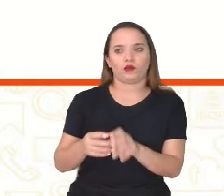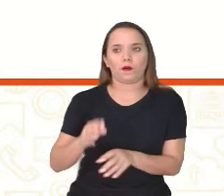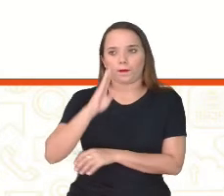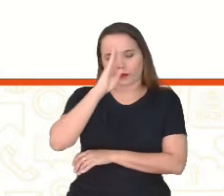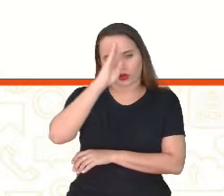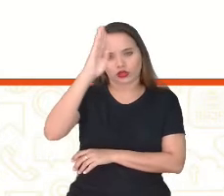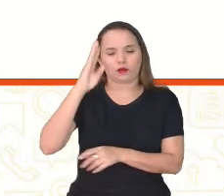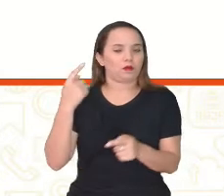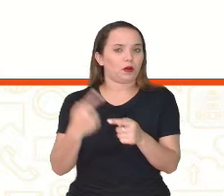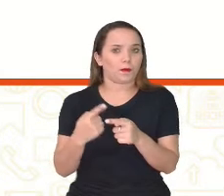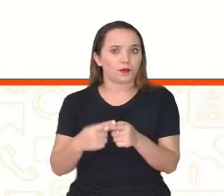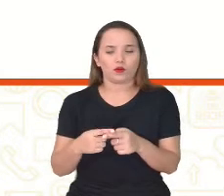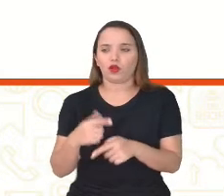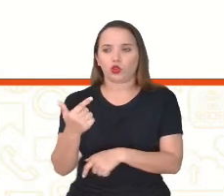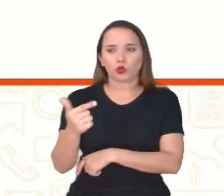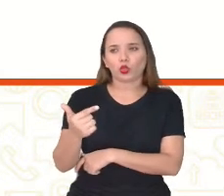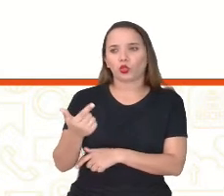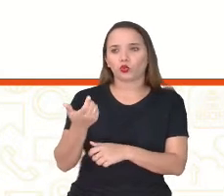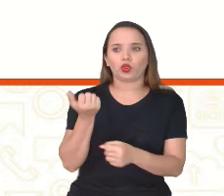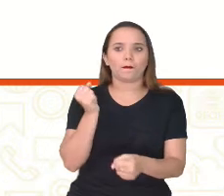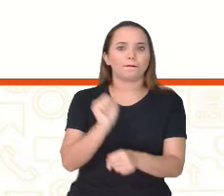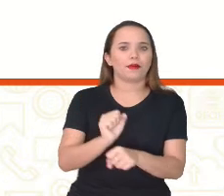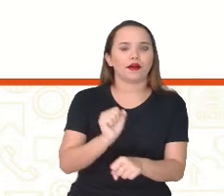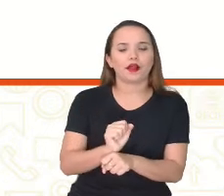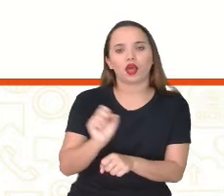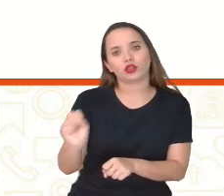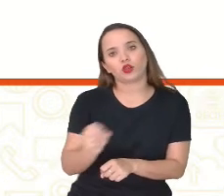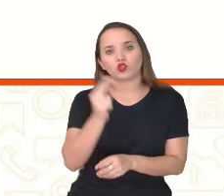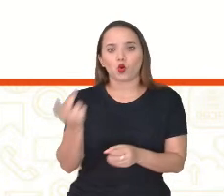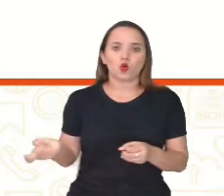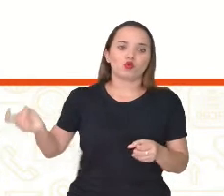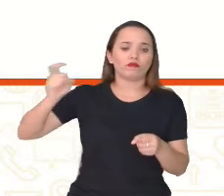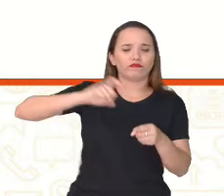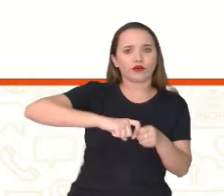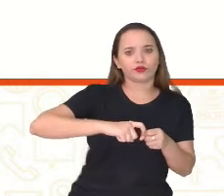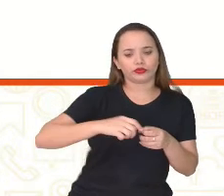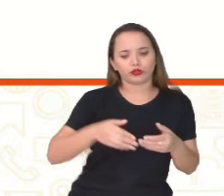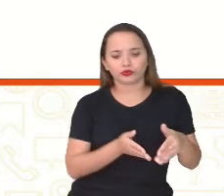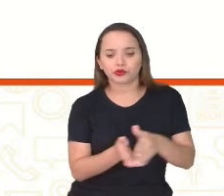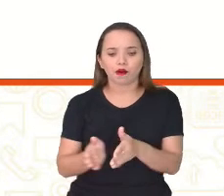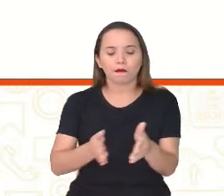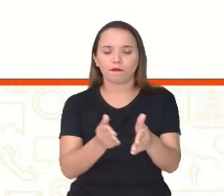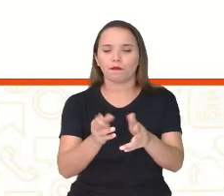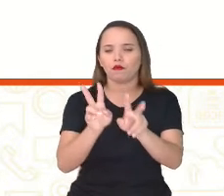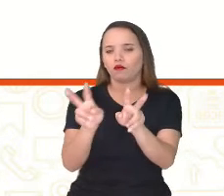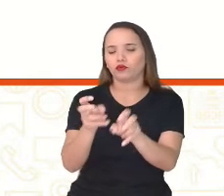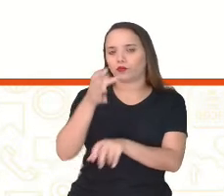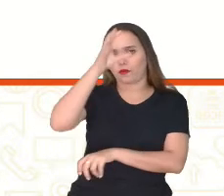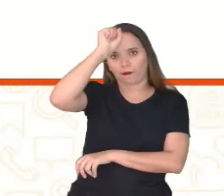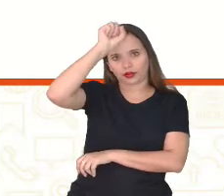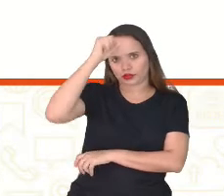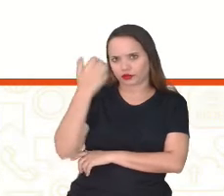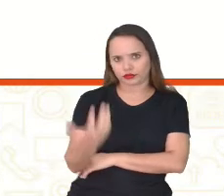Essencialmente, porque não há paradas ou retrocessos no caminho da aprendizagem.